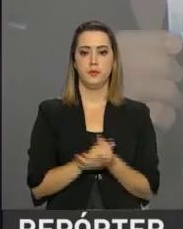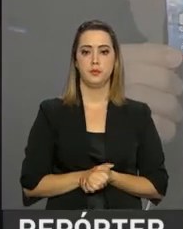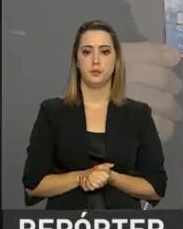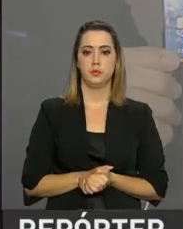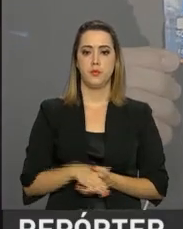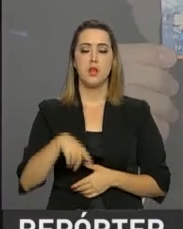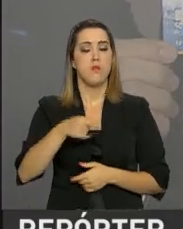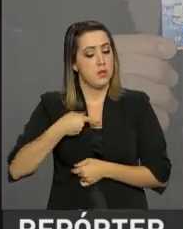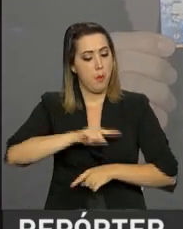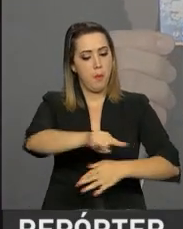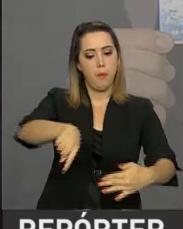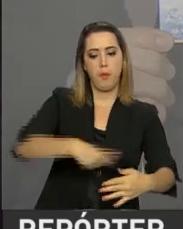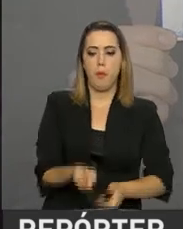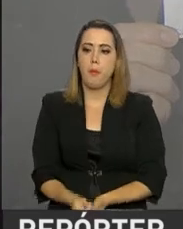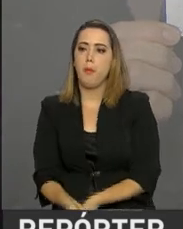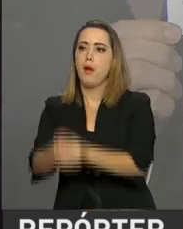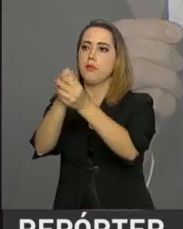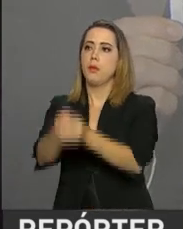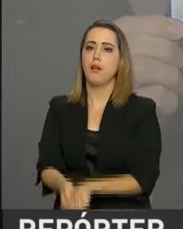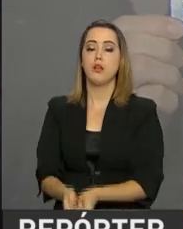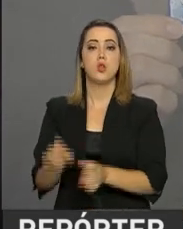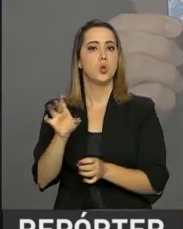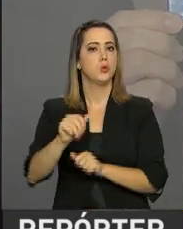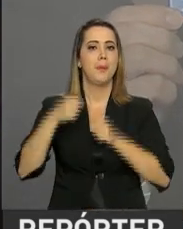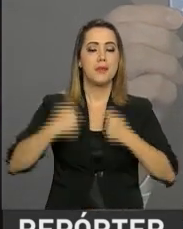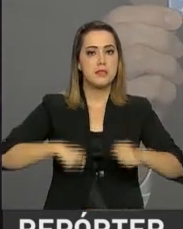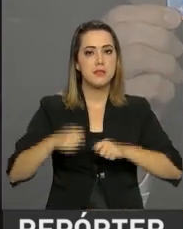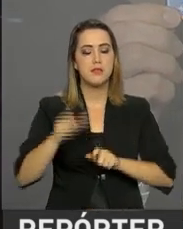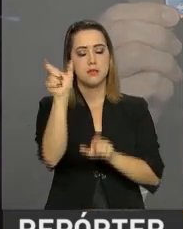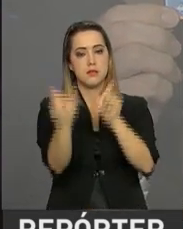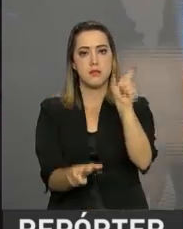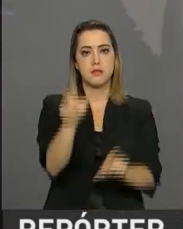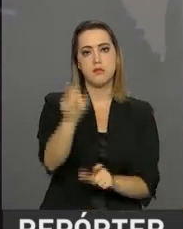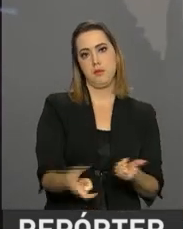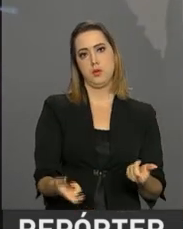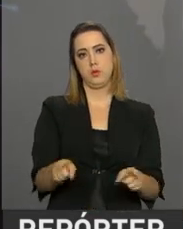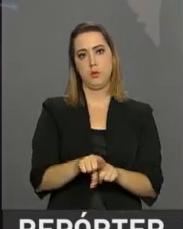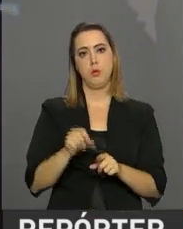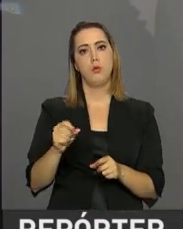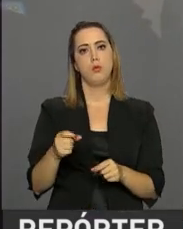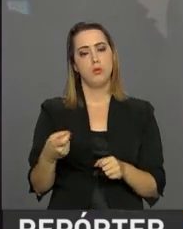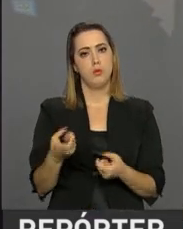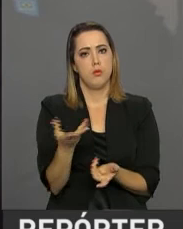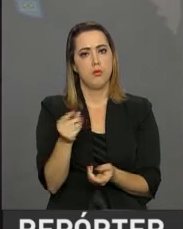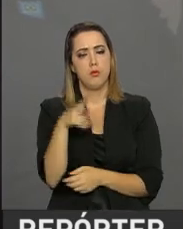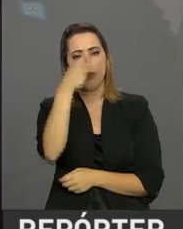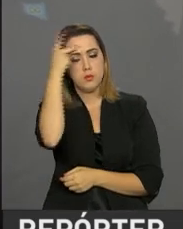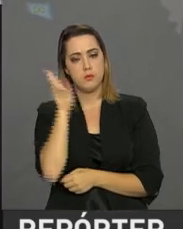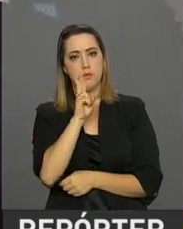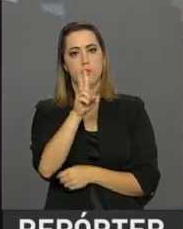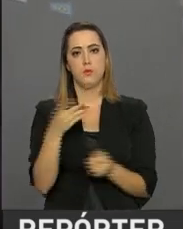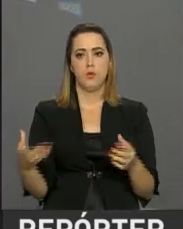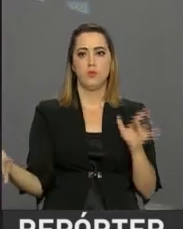não se transforma assim o pintor só conhecimento não se transforma sem o pedreiro essa é uma característica do material de construção e